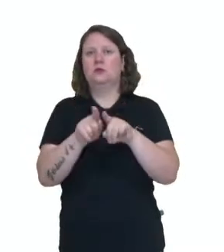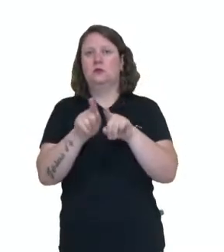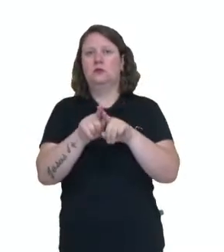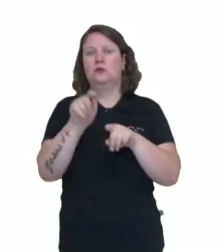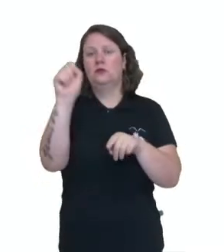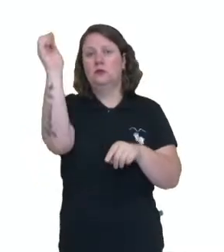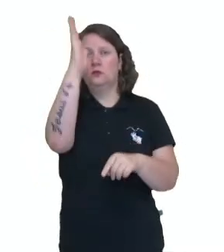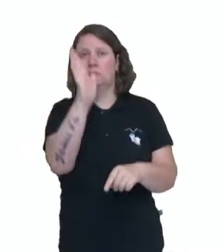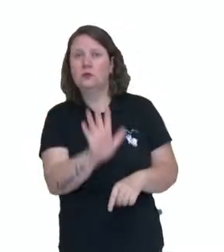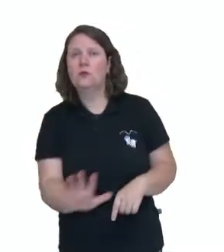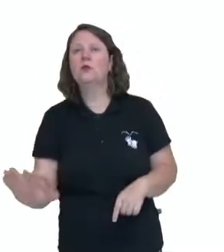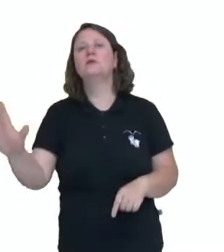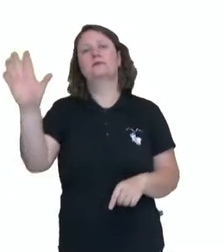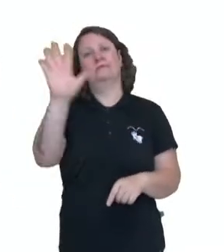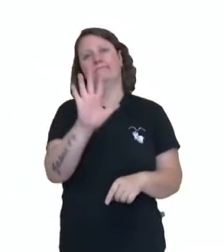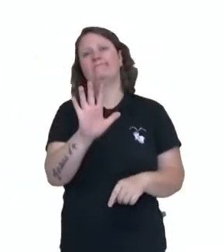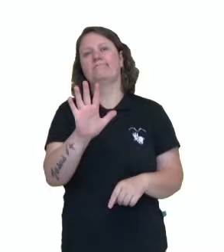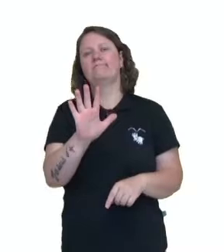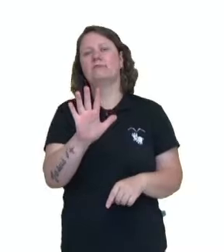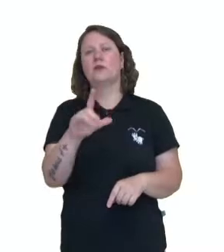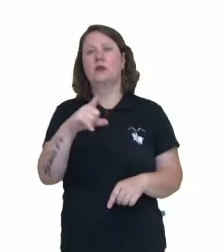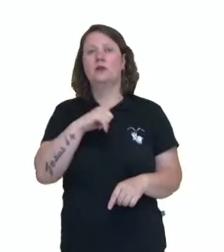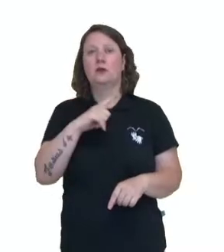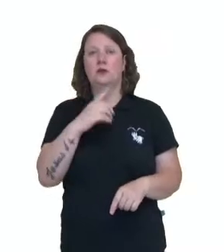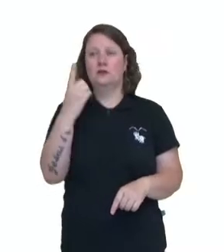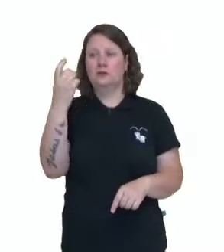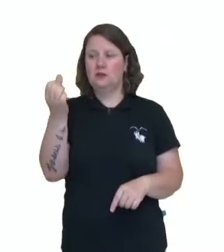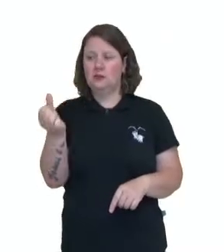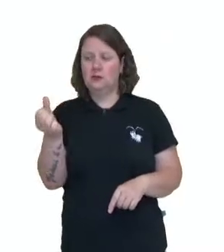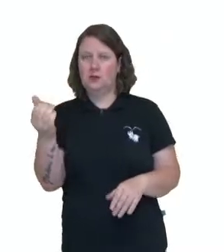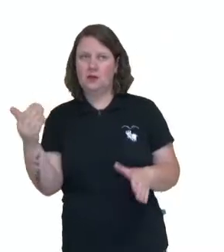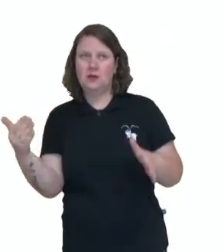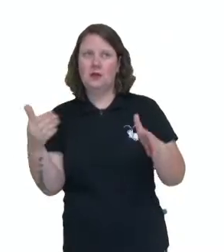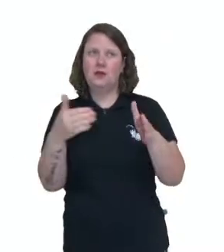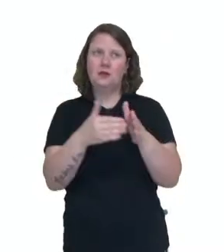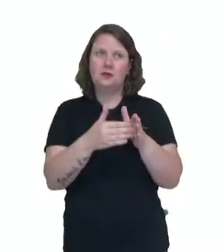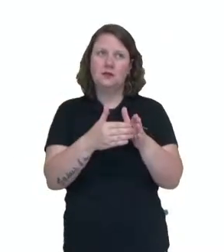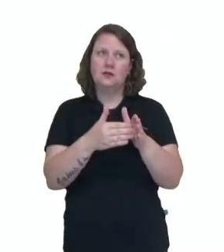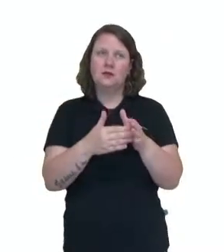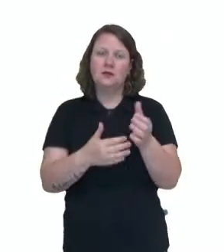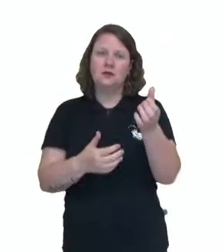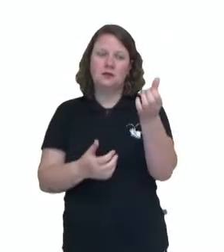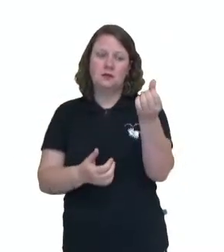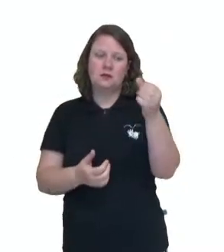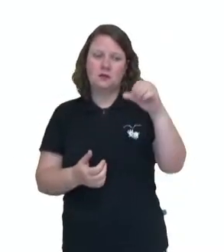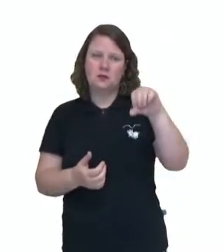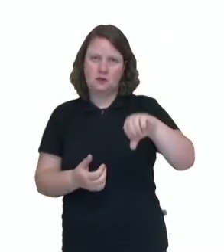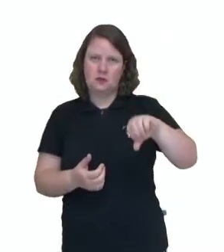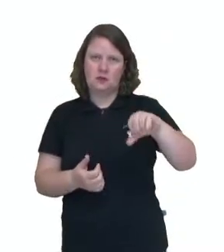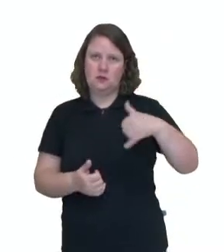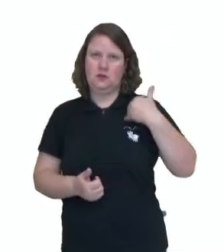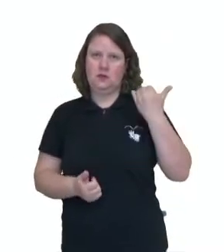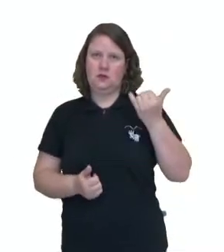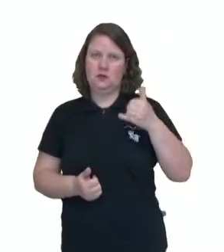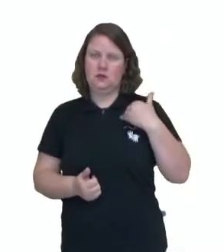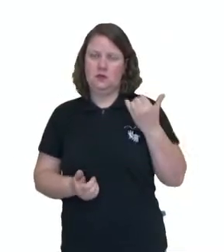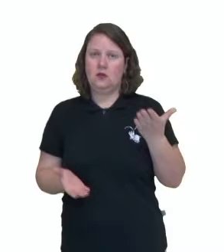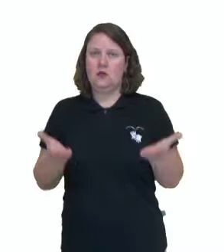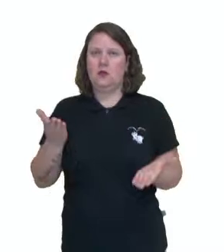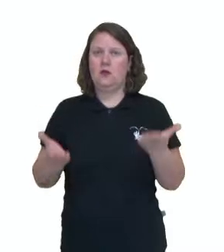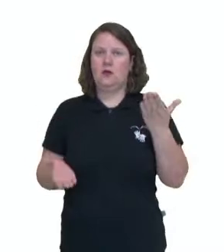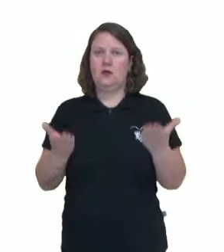território nacional, ter entre 16 e 69 anos e peso igual ou superior a 51